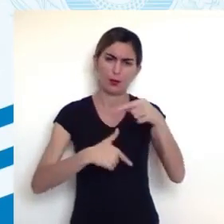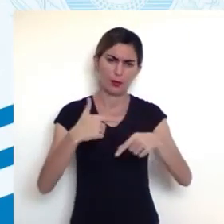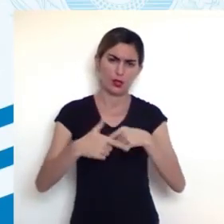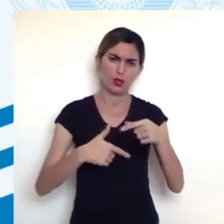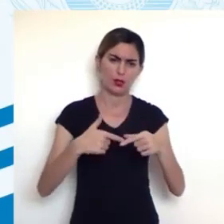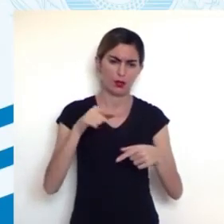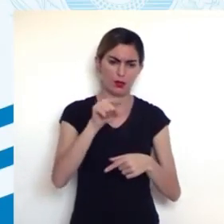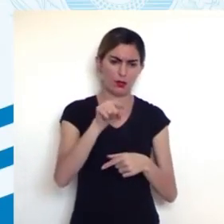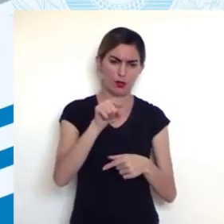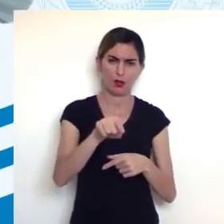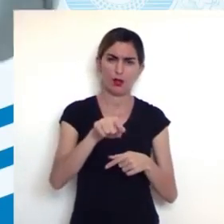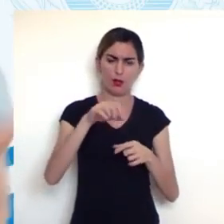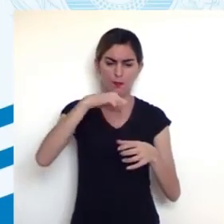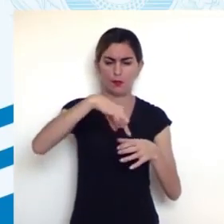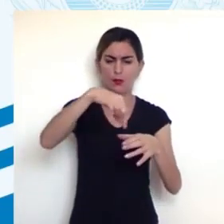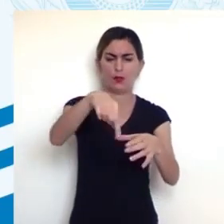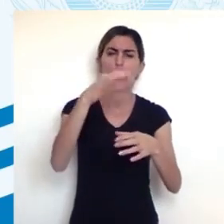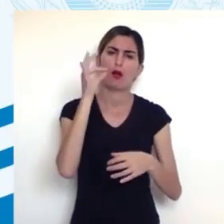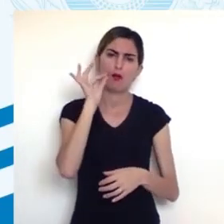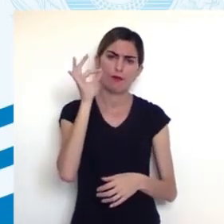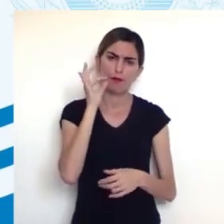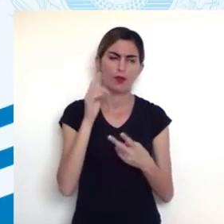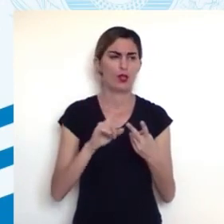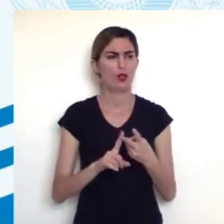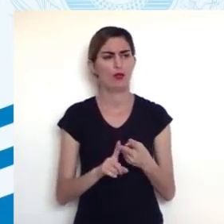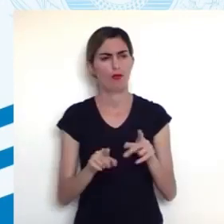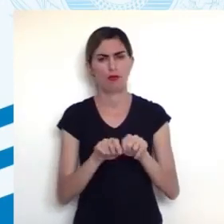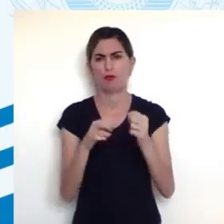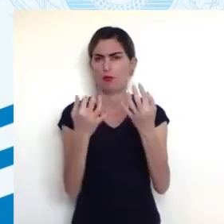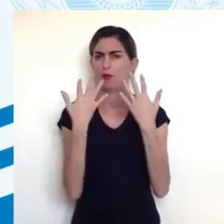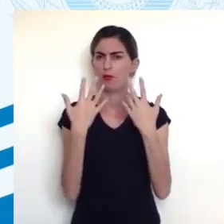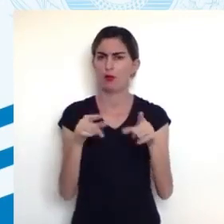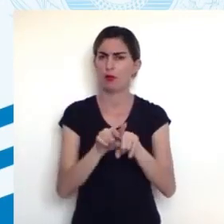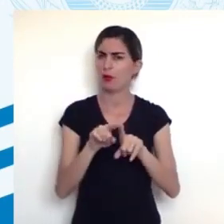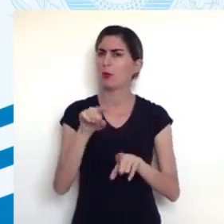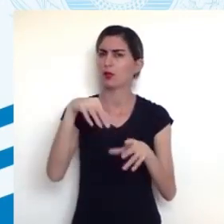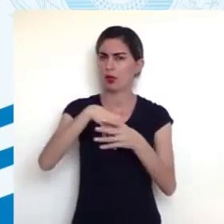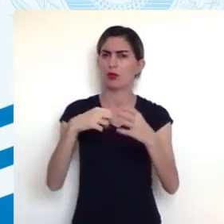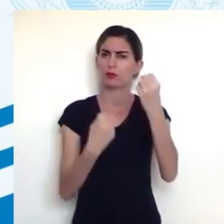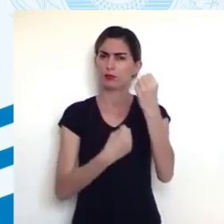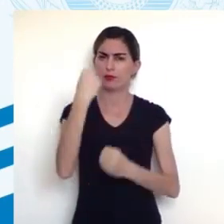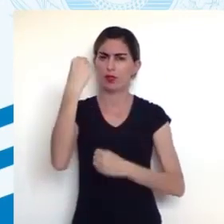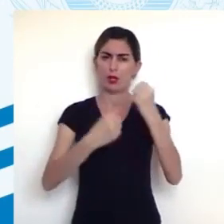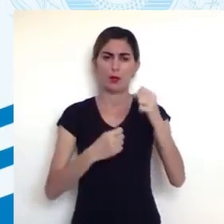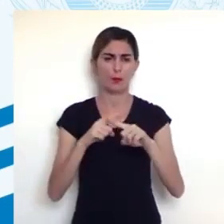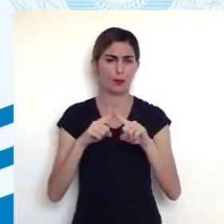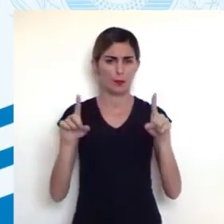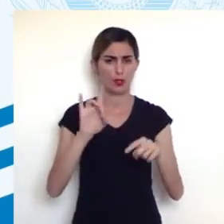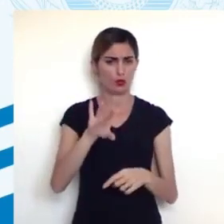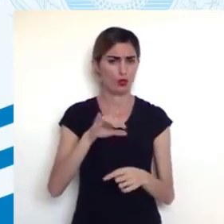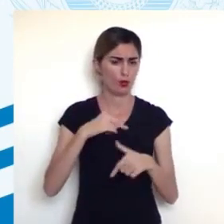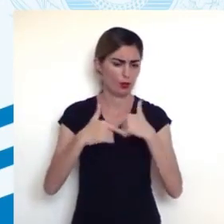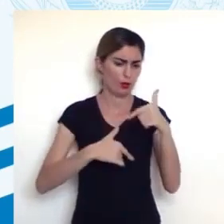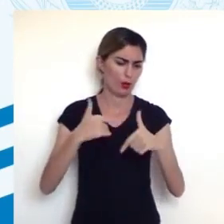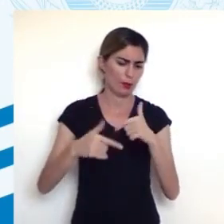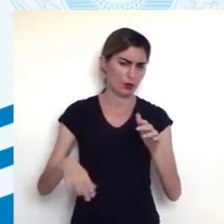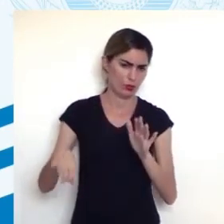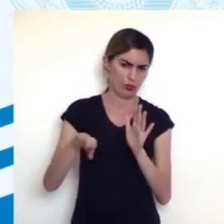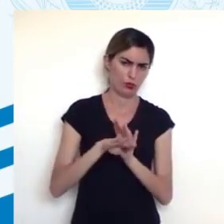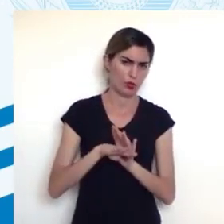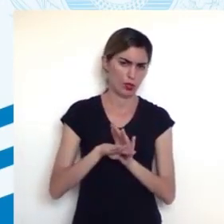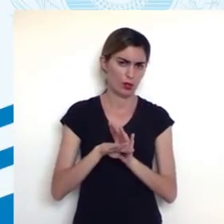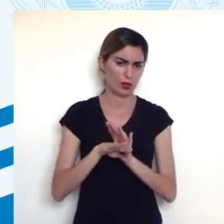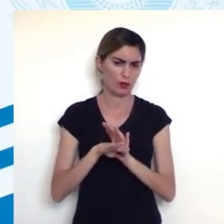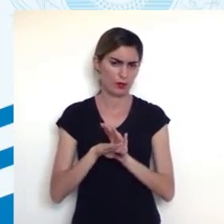trabalhar lá nas plantações de café, como no surgimento das indústrias. Mas só que os trabalhadores que aqui